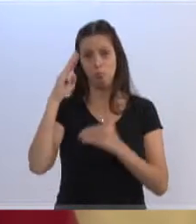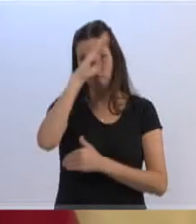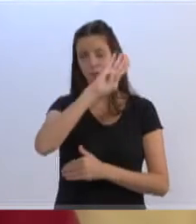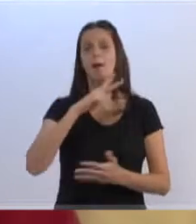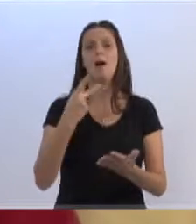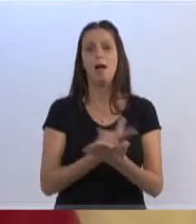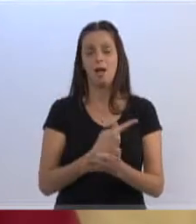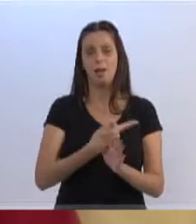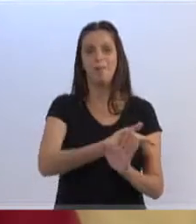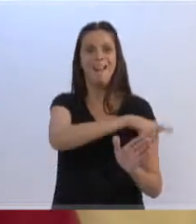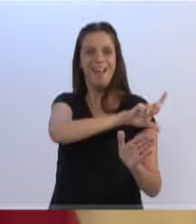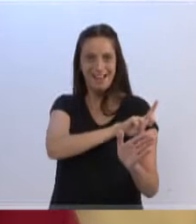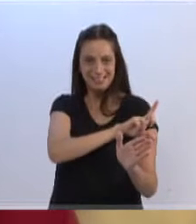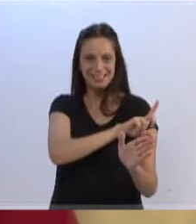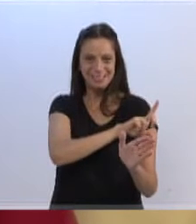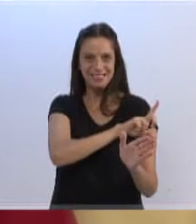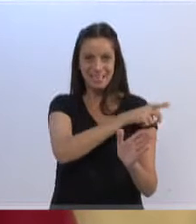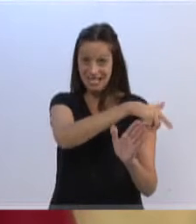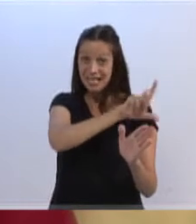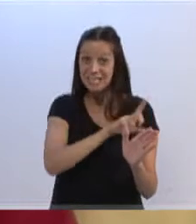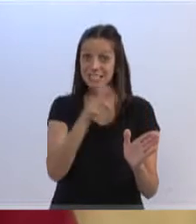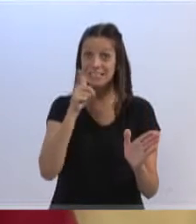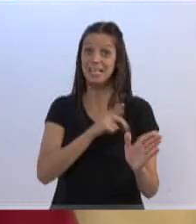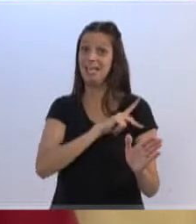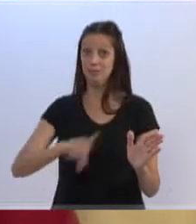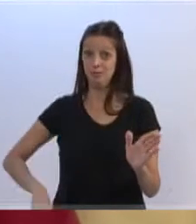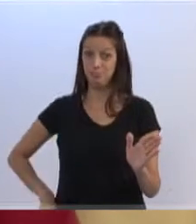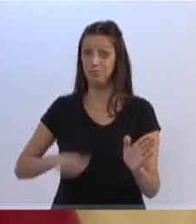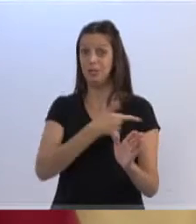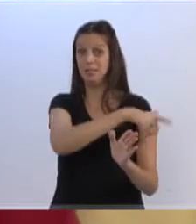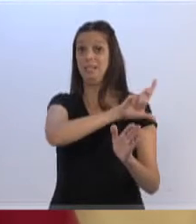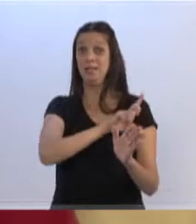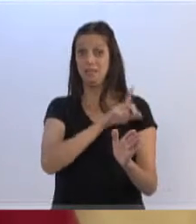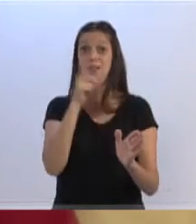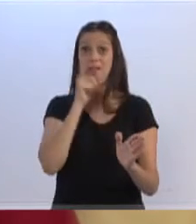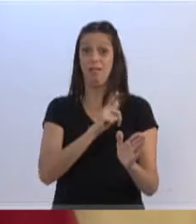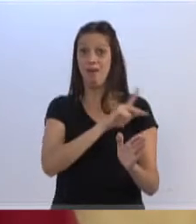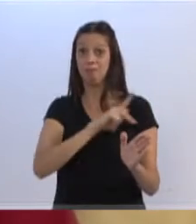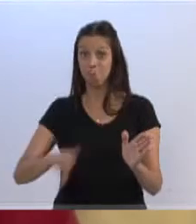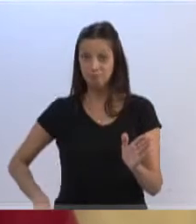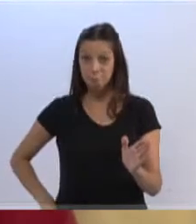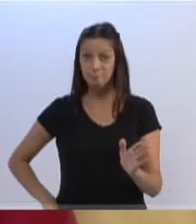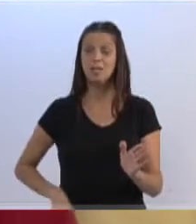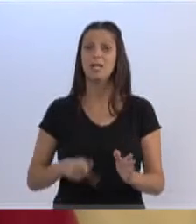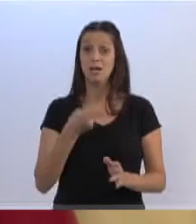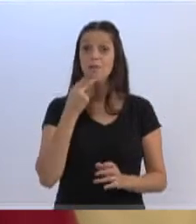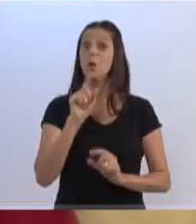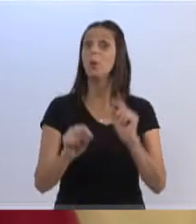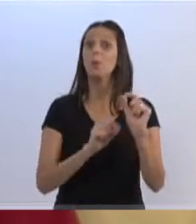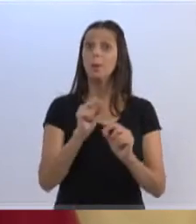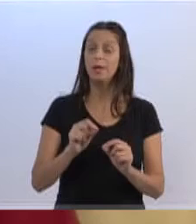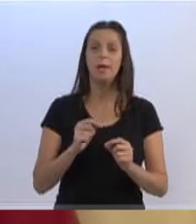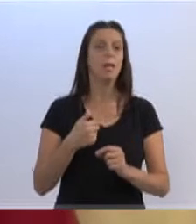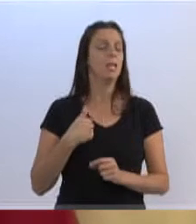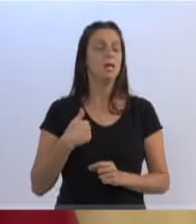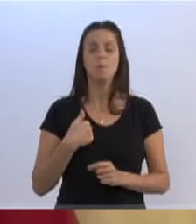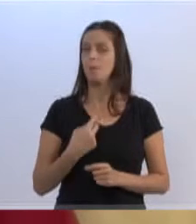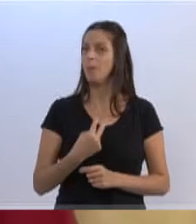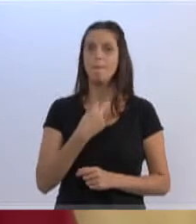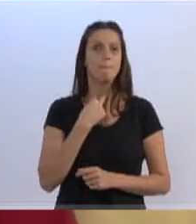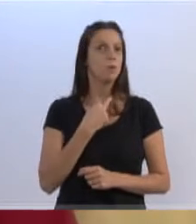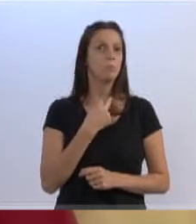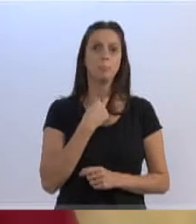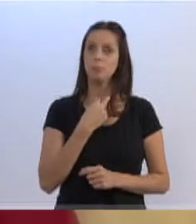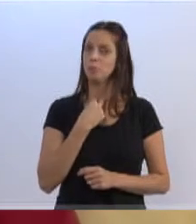ele, antes de ter assumido a presidência da República, ter dito que não poderia ter